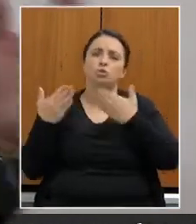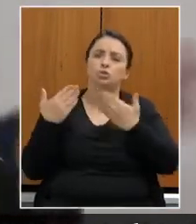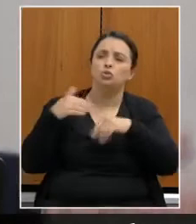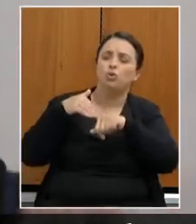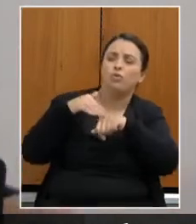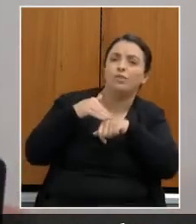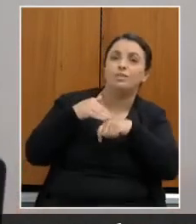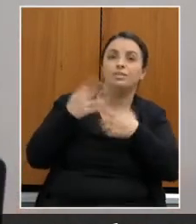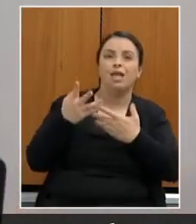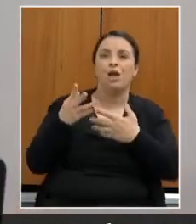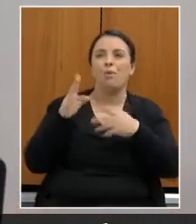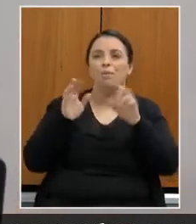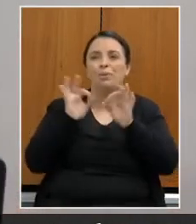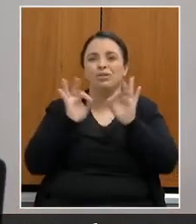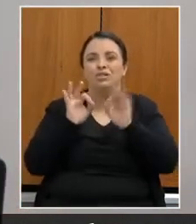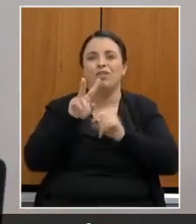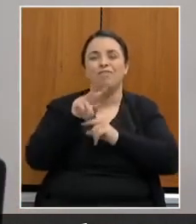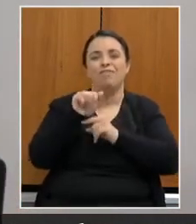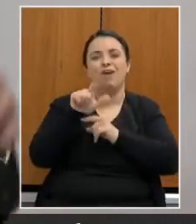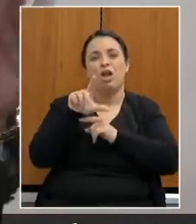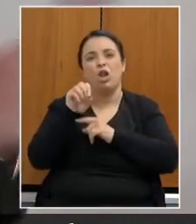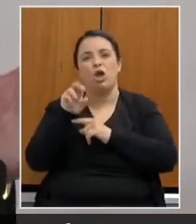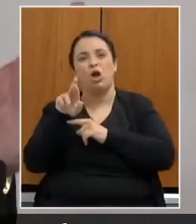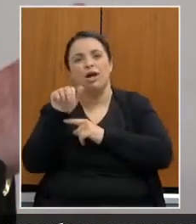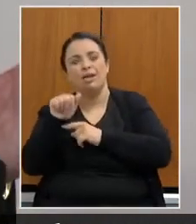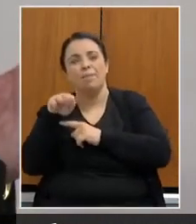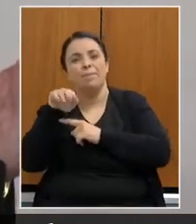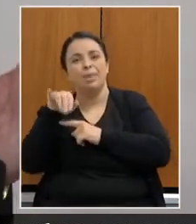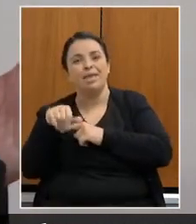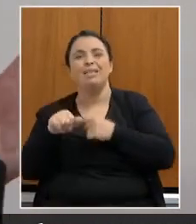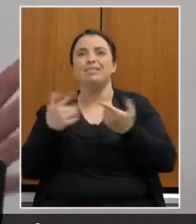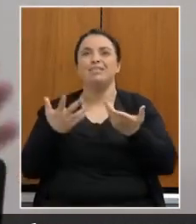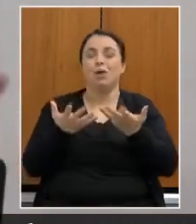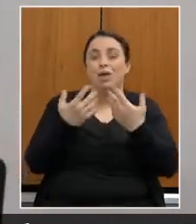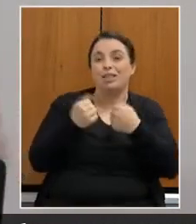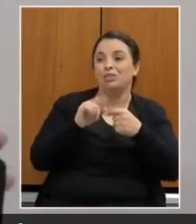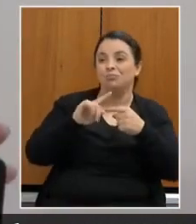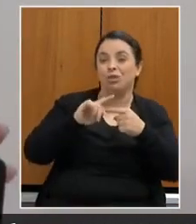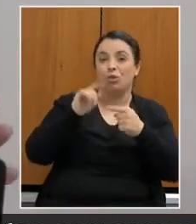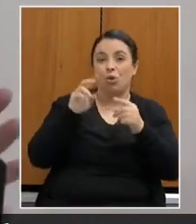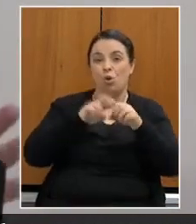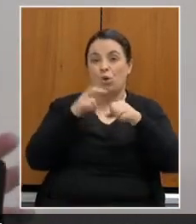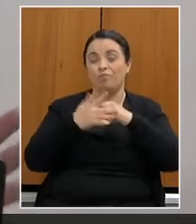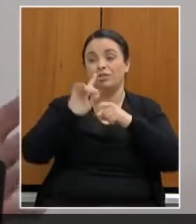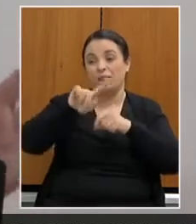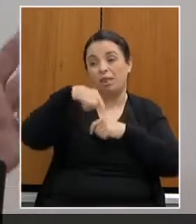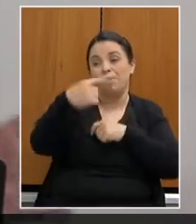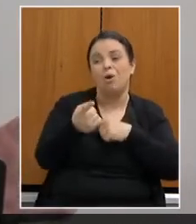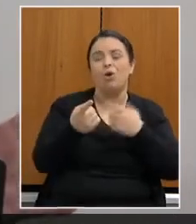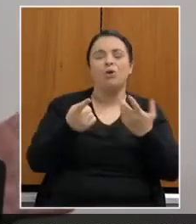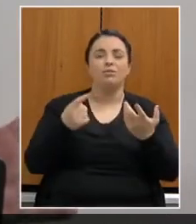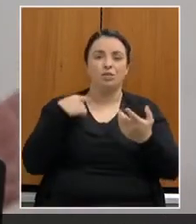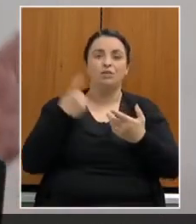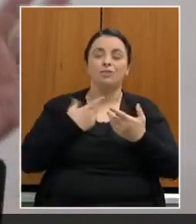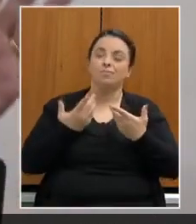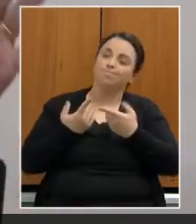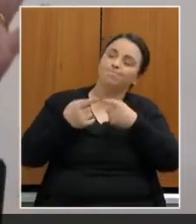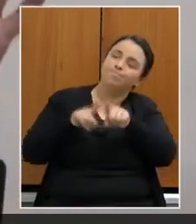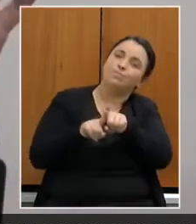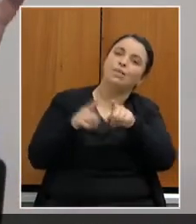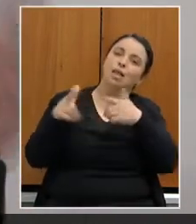atendimento pós-Covid, o atendimento aos idosos. Enfim, nós queremos ser parceiros, porque nós acreditamos